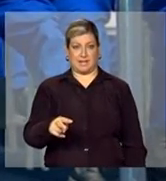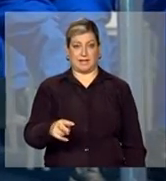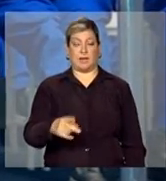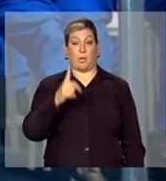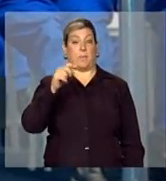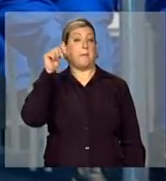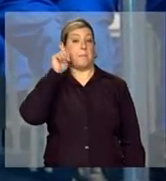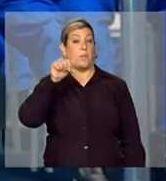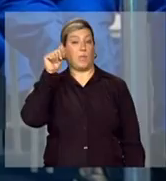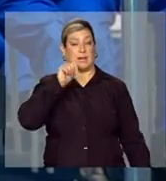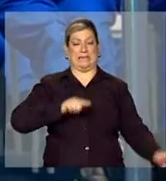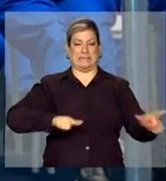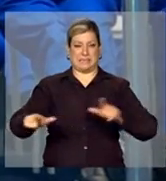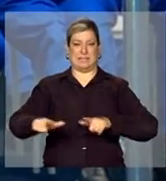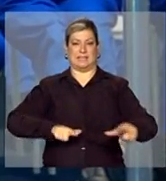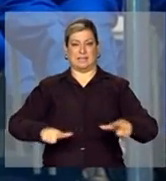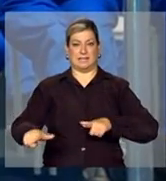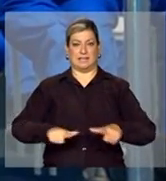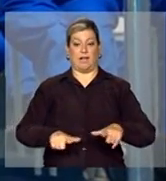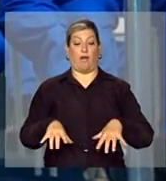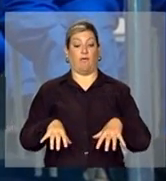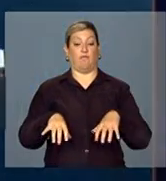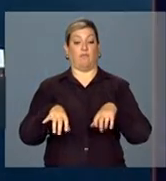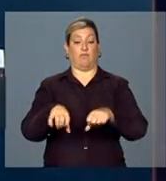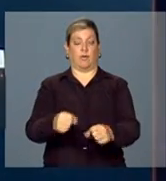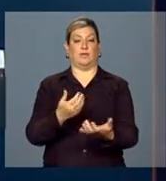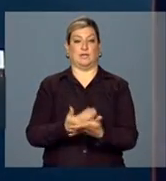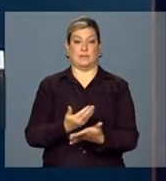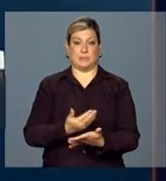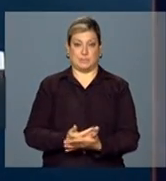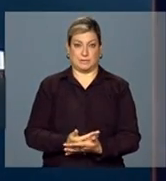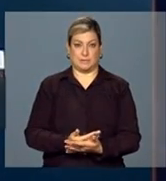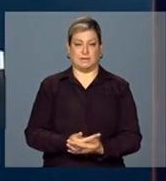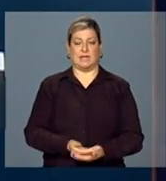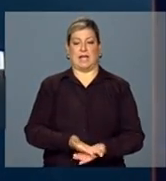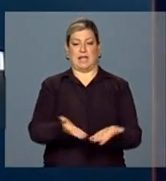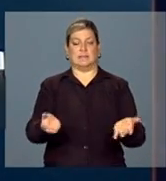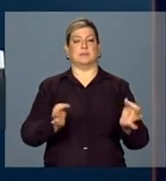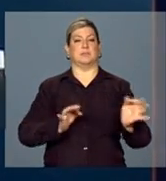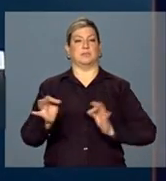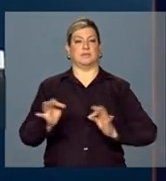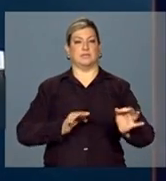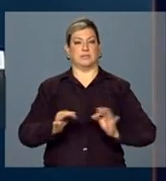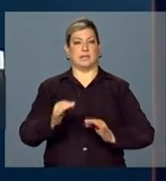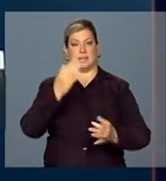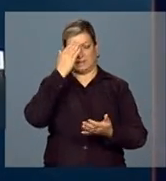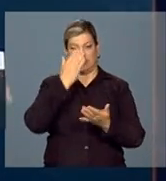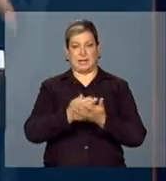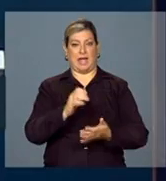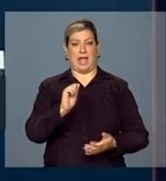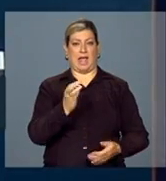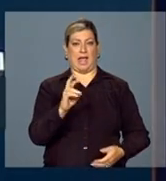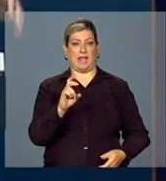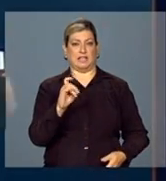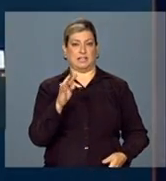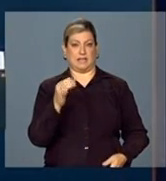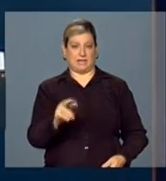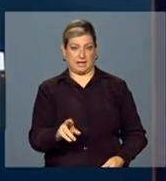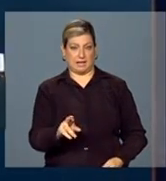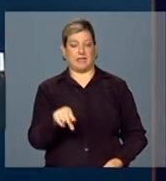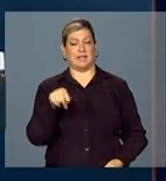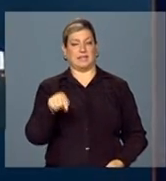uma trabalhadora sendo formada por esse projeto, acreditar que é o mérito